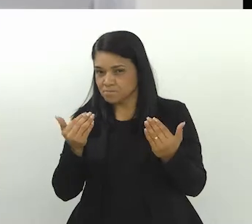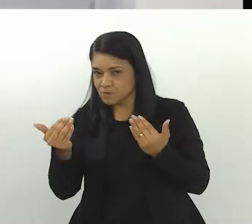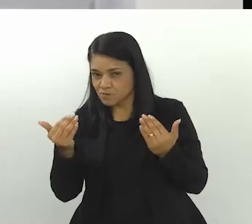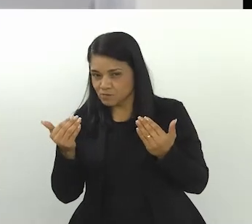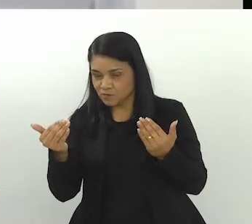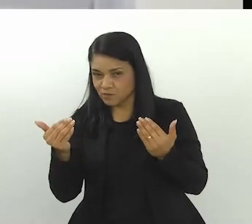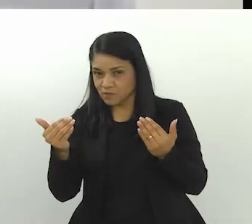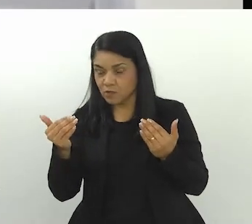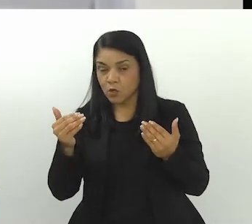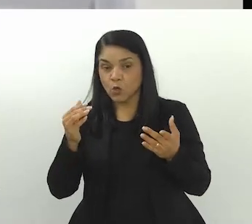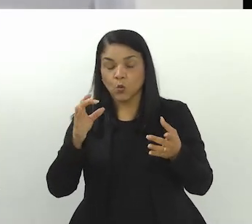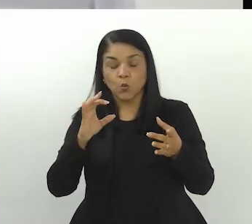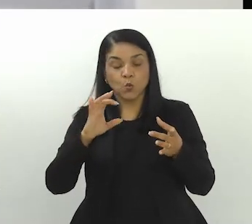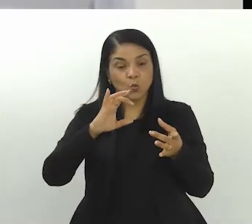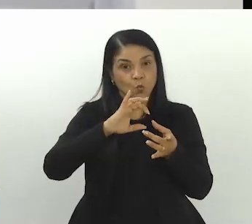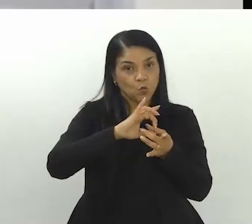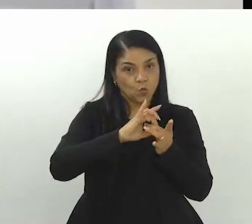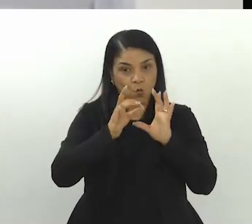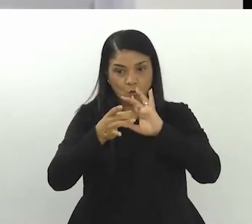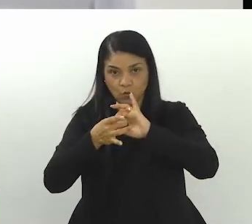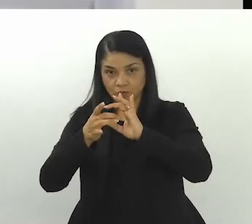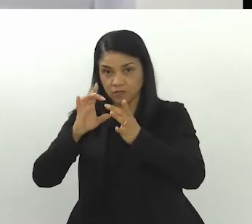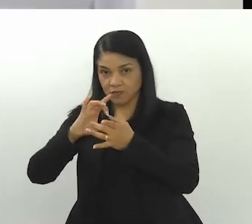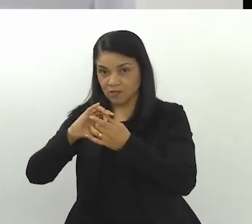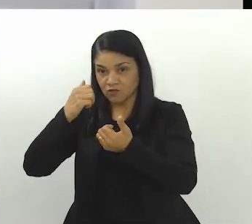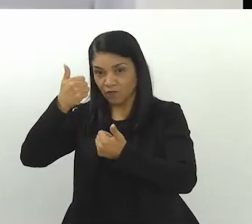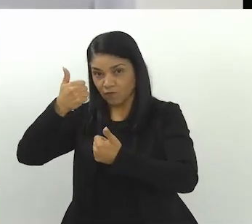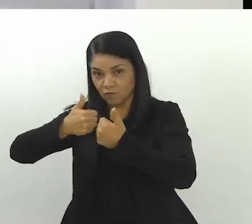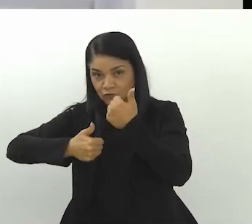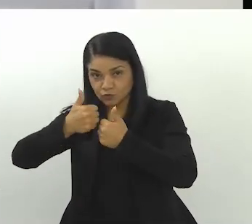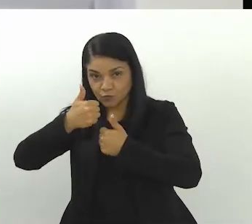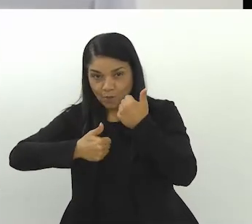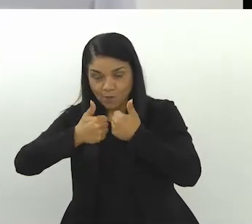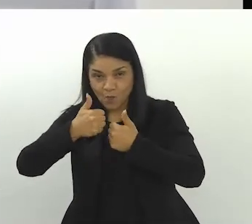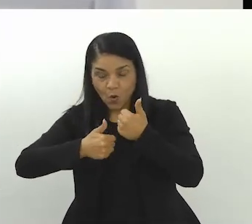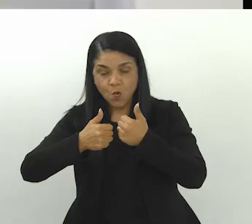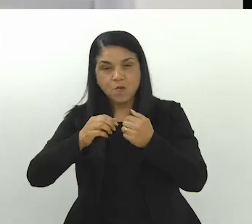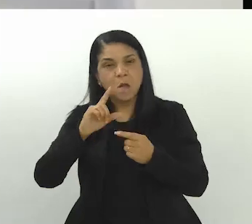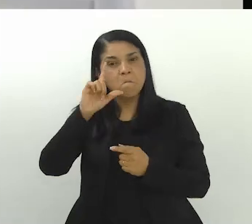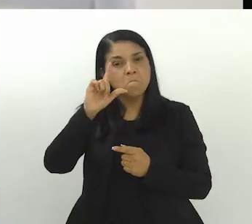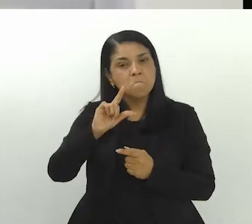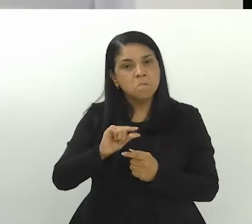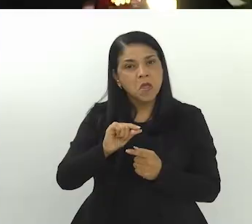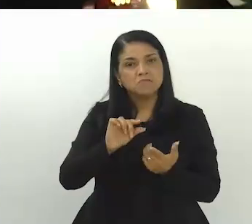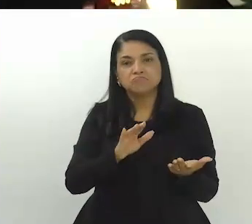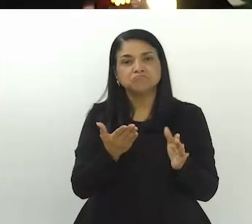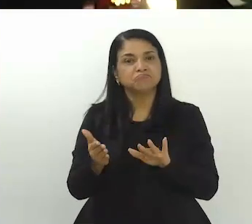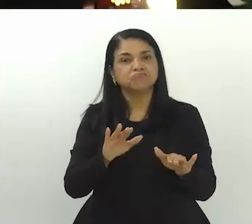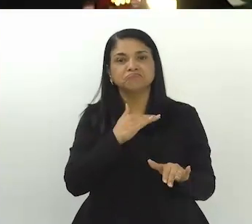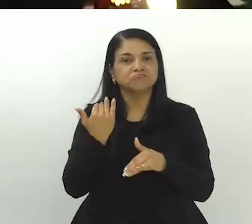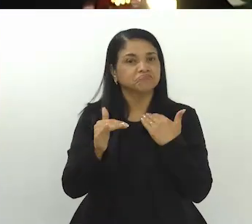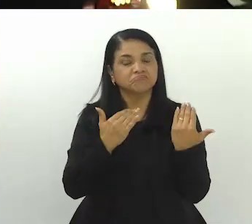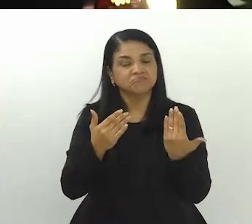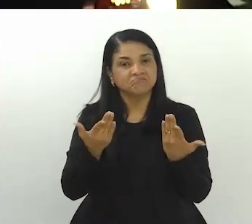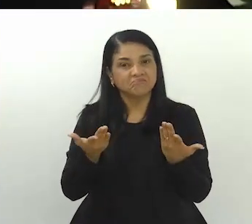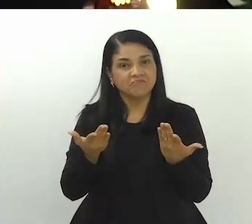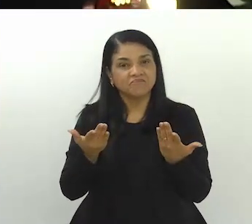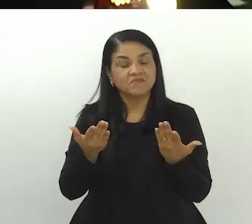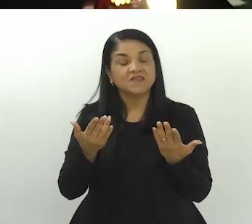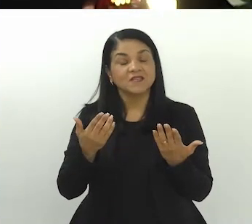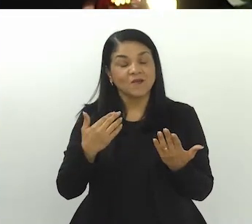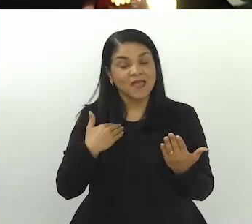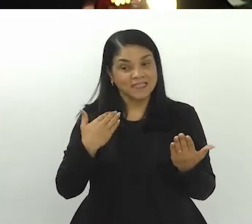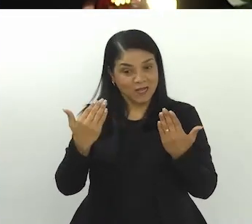respeito ao contexto futebolístico, há muito menos confrontos e há muito menos mortes no futebol. Então veja como essa relação